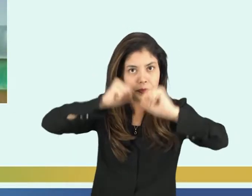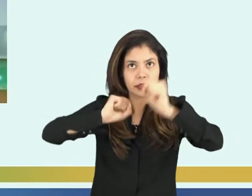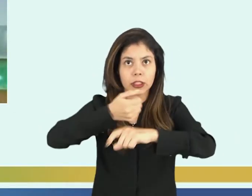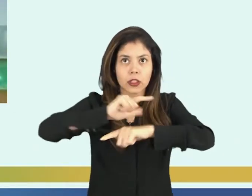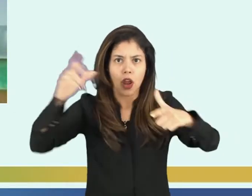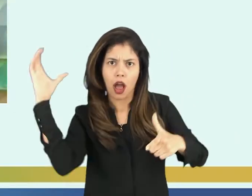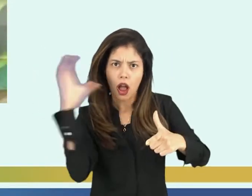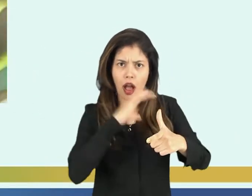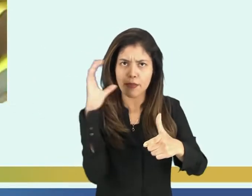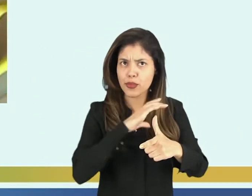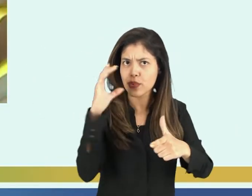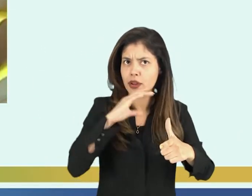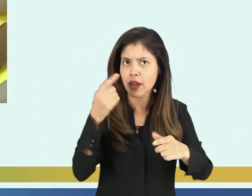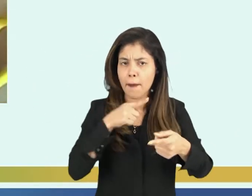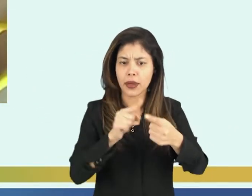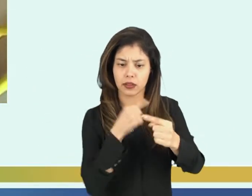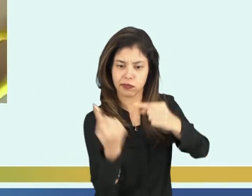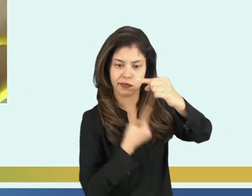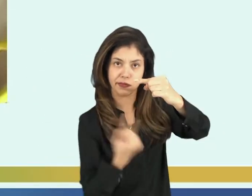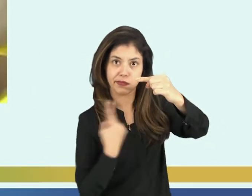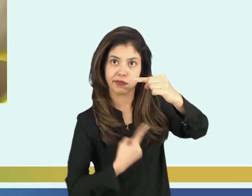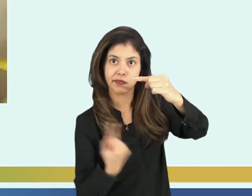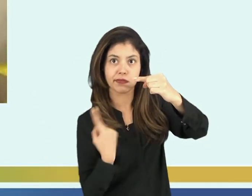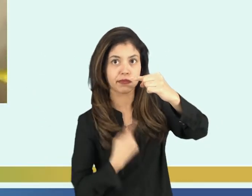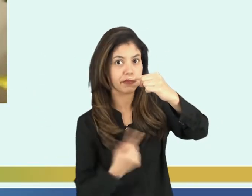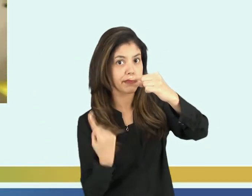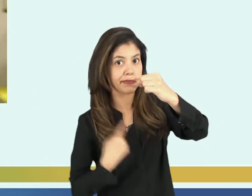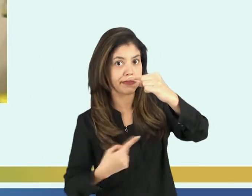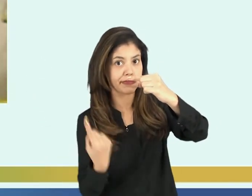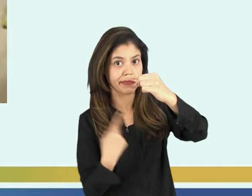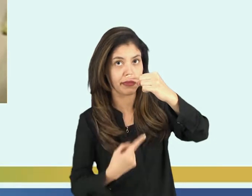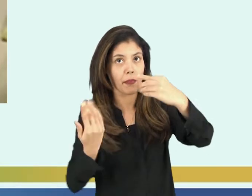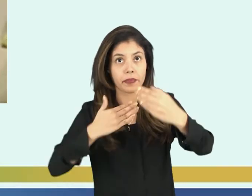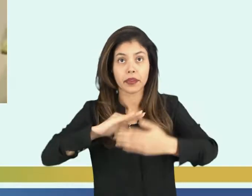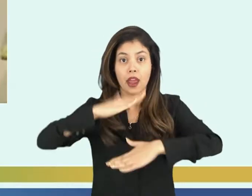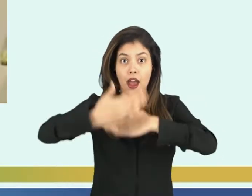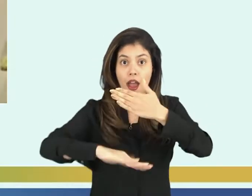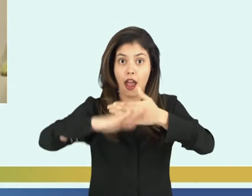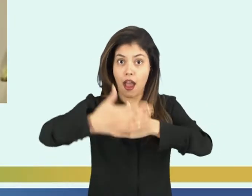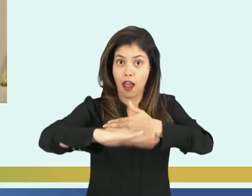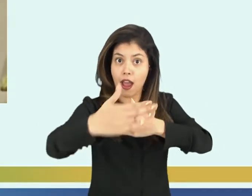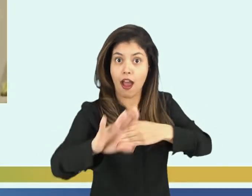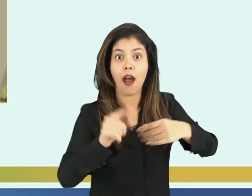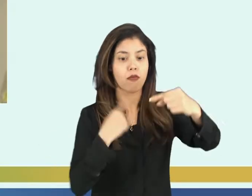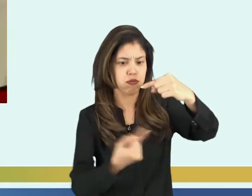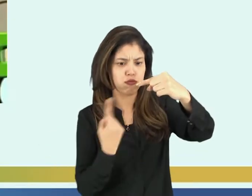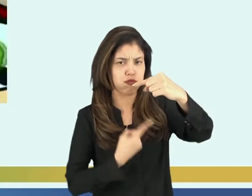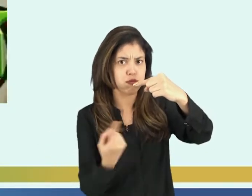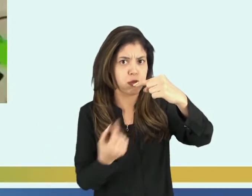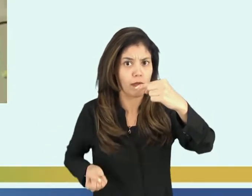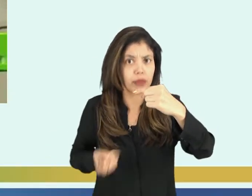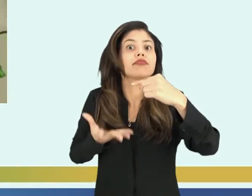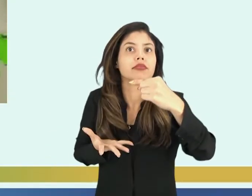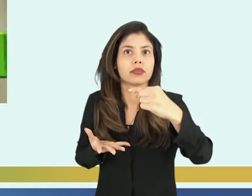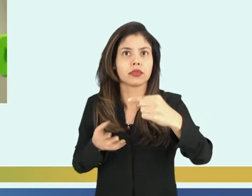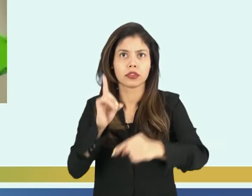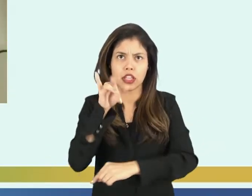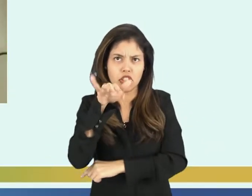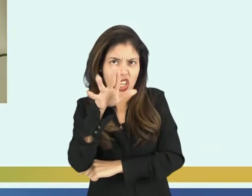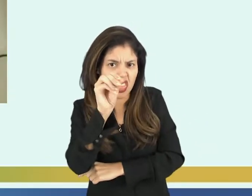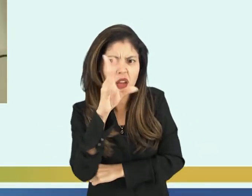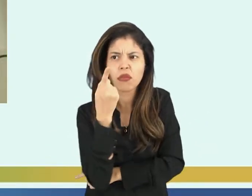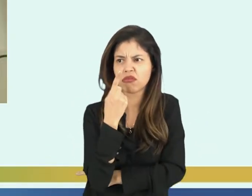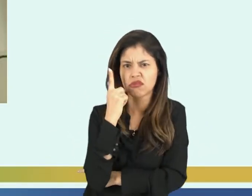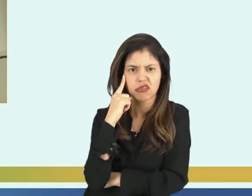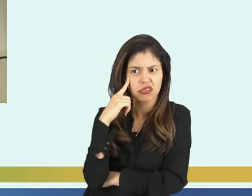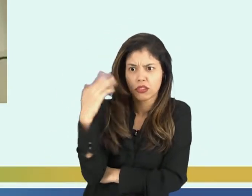grande velocidade, passa por turbinas. O movimento da água nas pás da turbina aciona um dínamo.